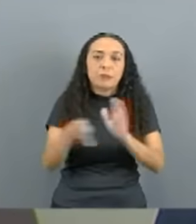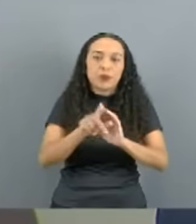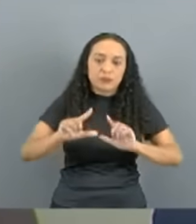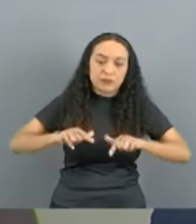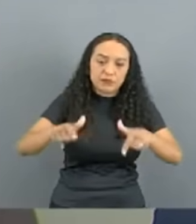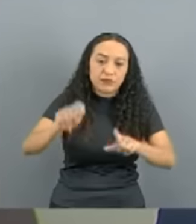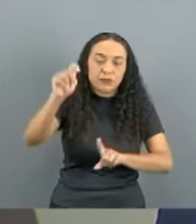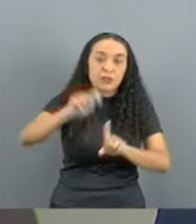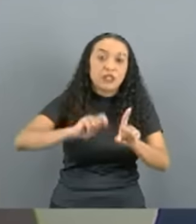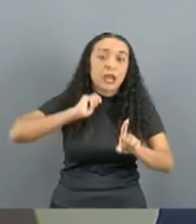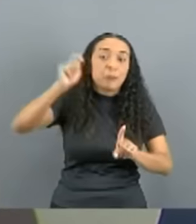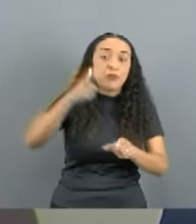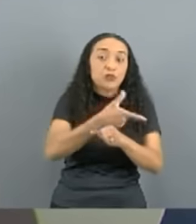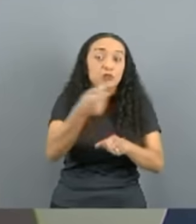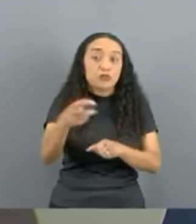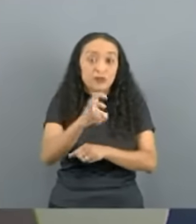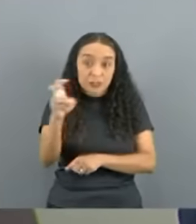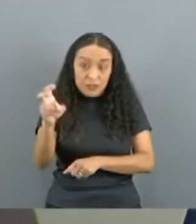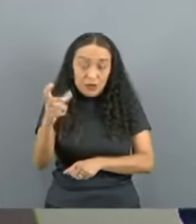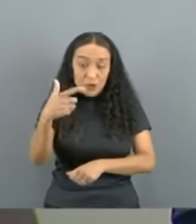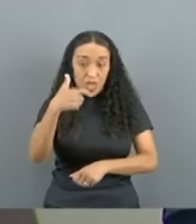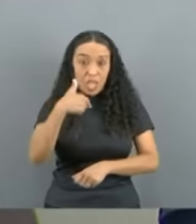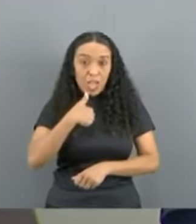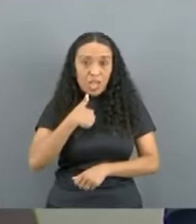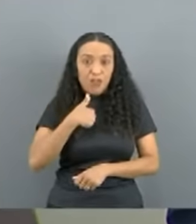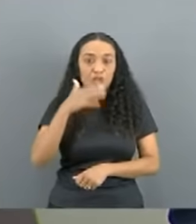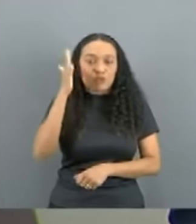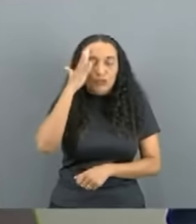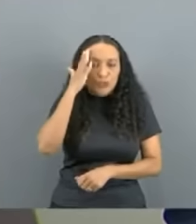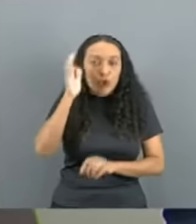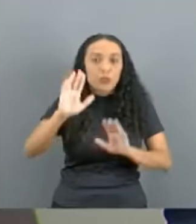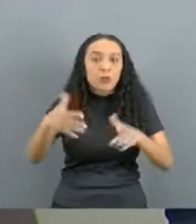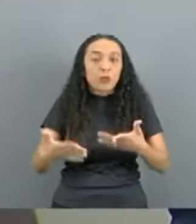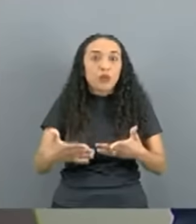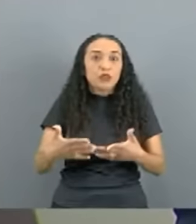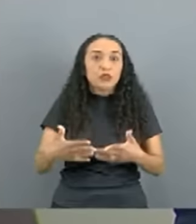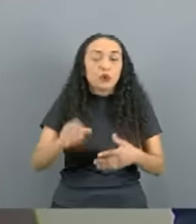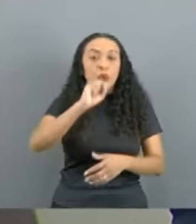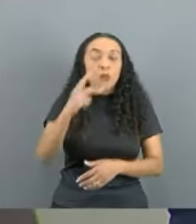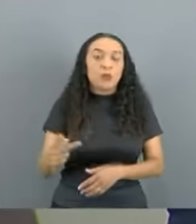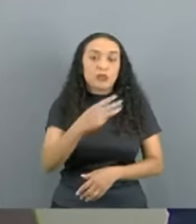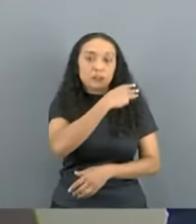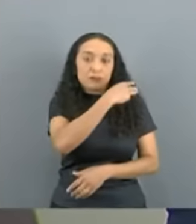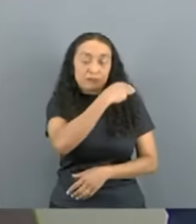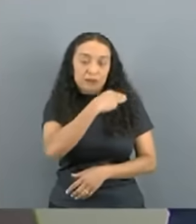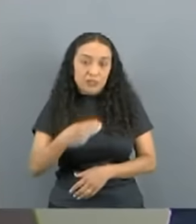abril de 2025. Eu mesmo só soube dela quando o ministro Carlos Lupe, o ex-ministro Carlos Lupe,